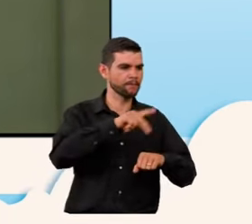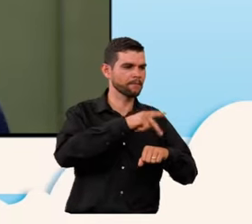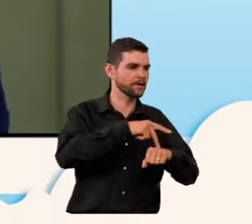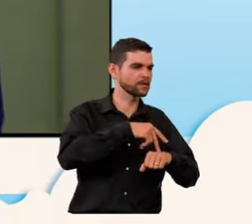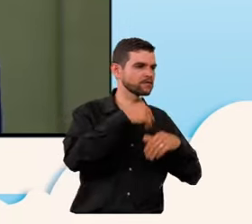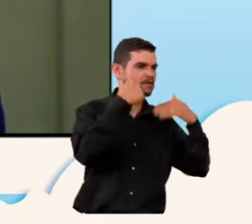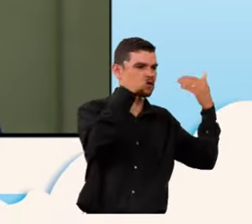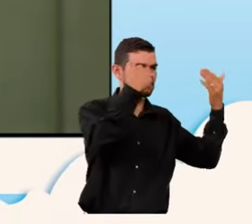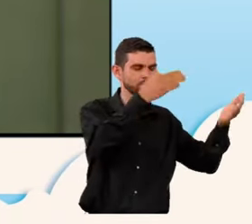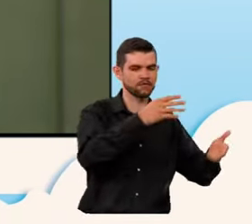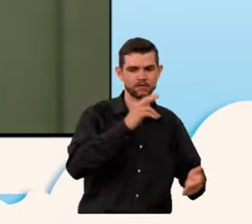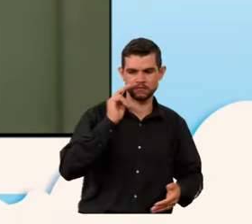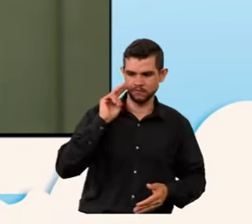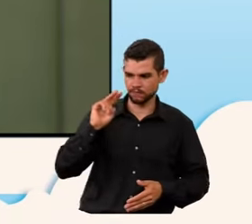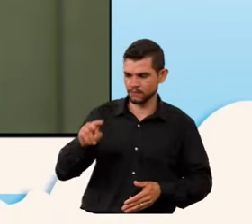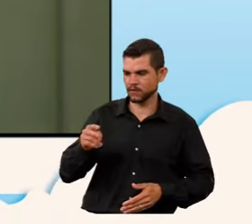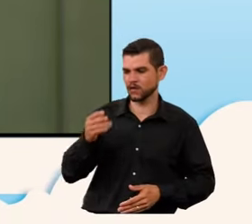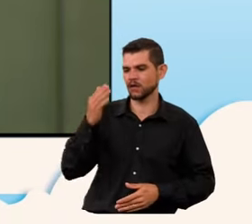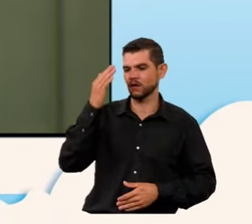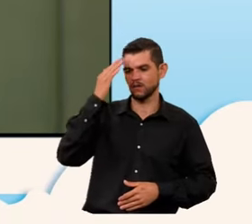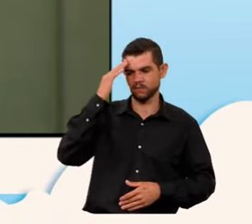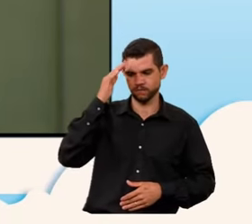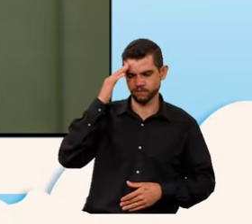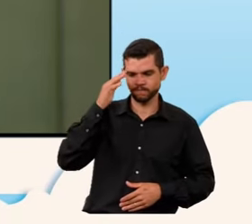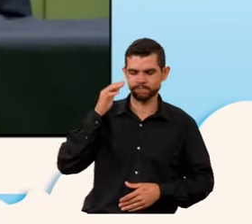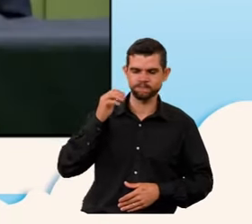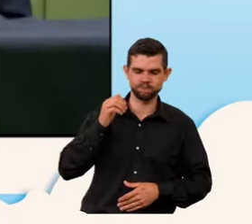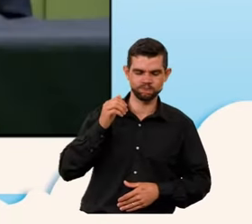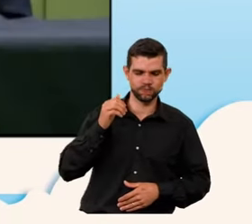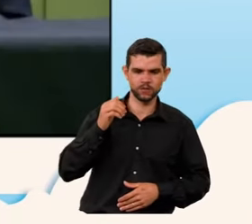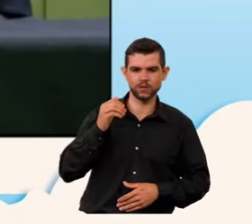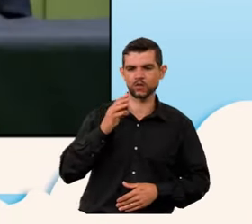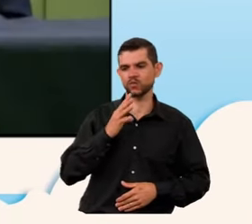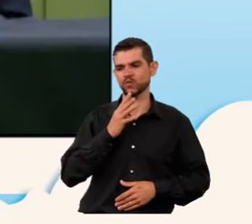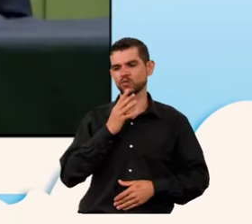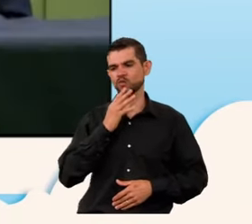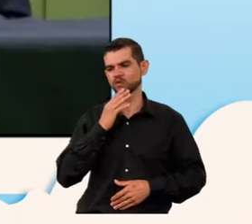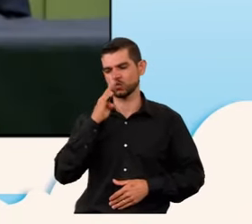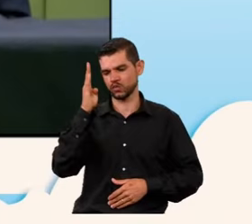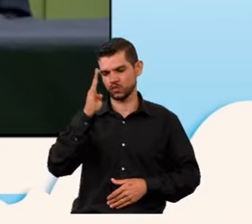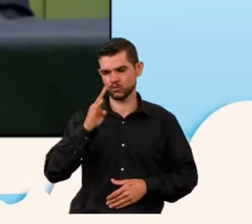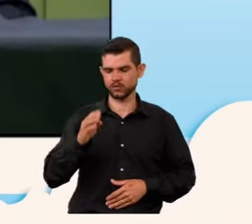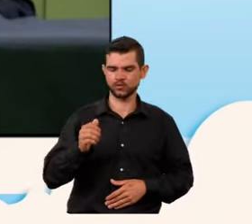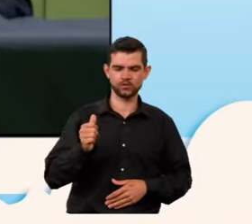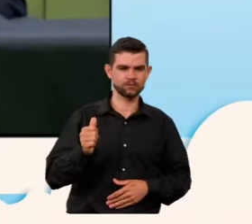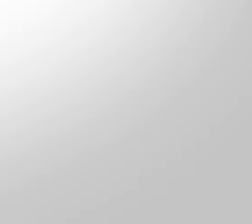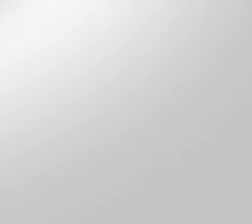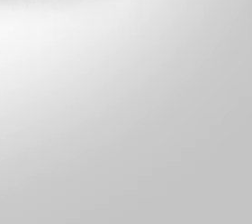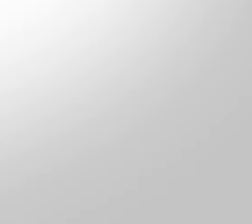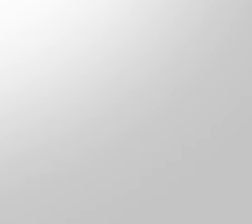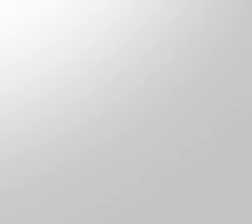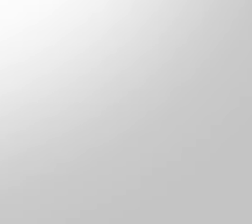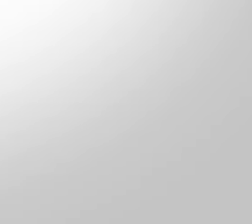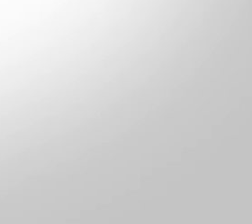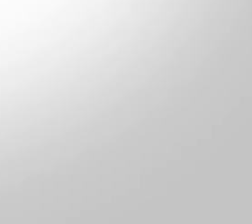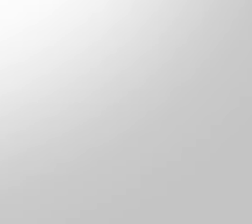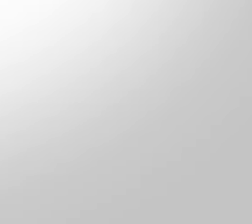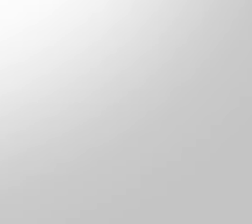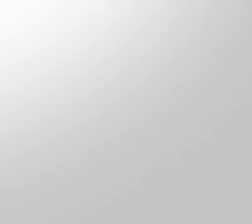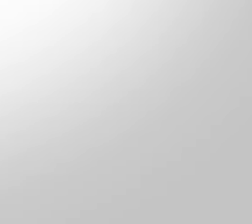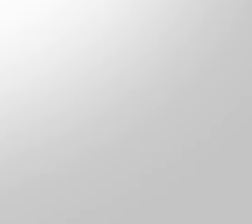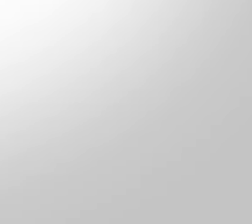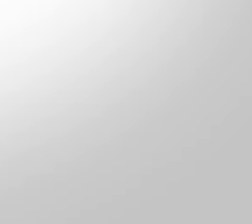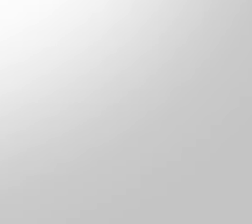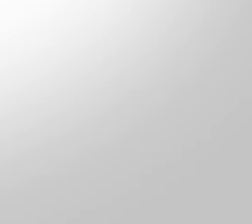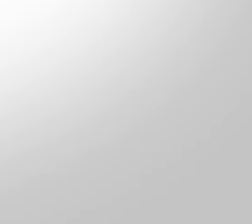E eventualmente nós sermos considerados como uma liderança nessa área Obrigado Obrigado